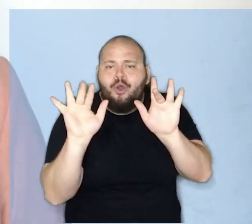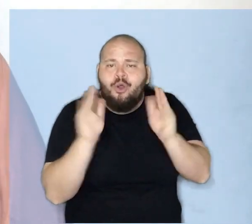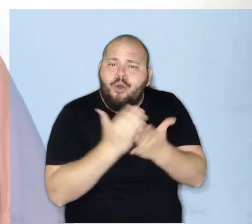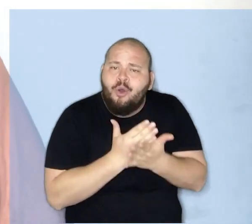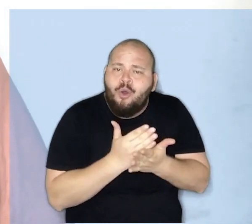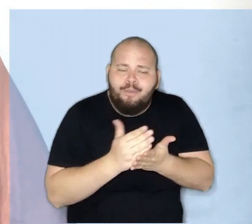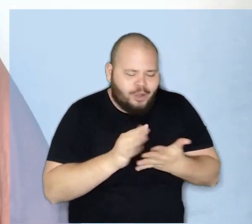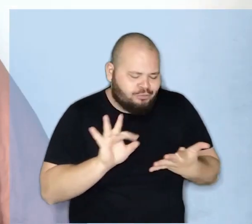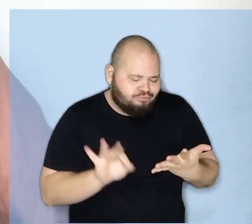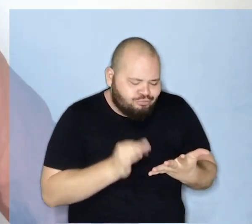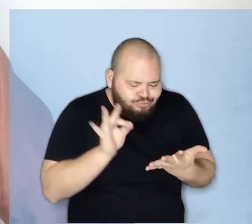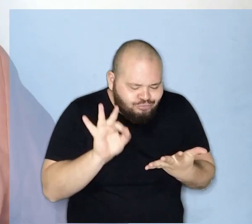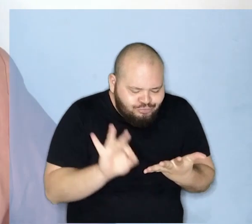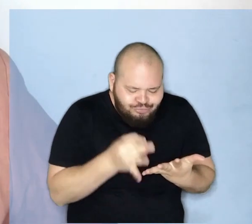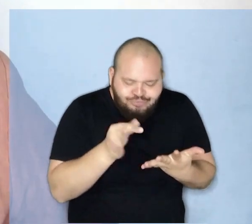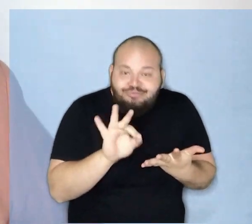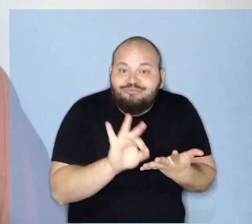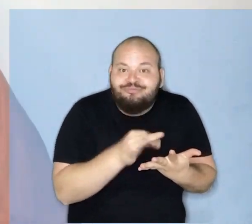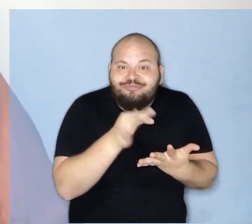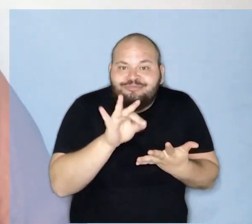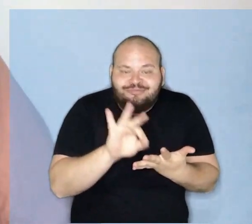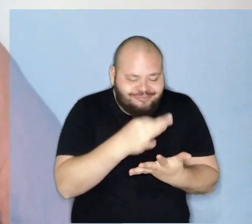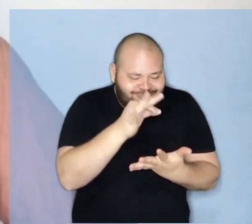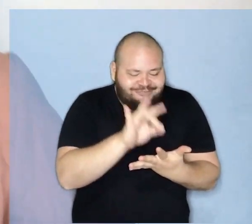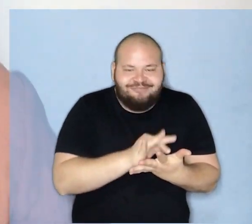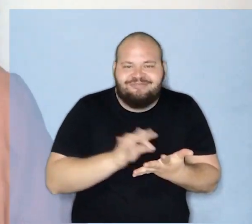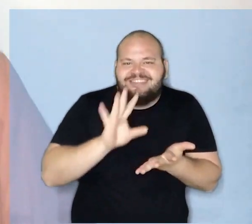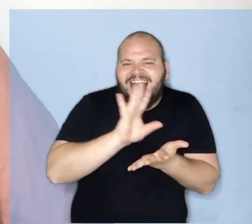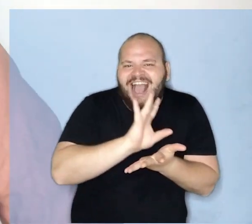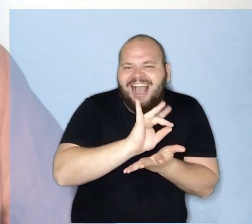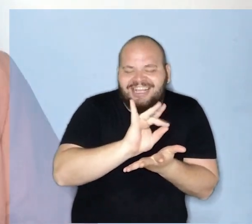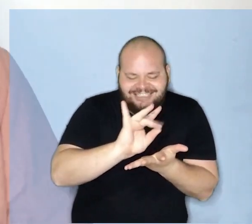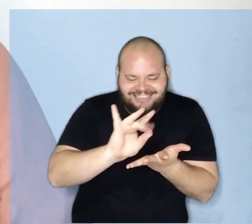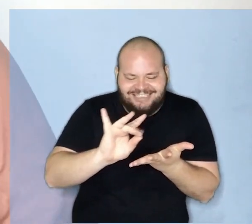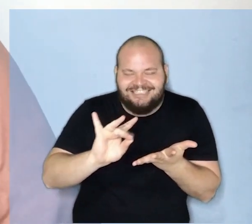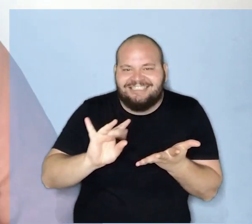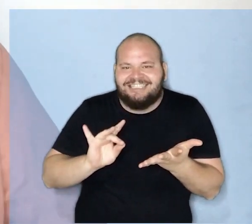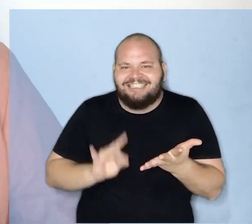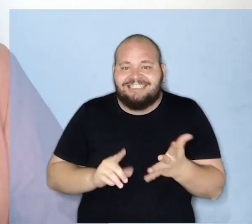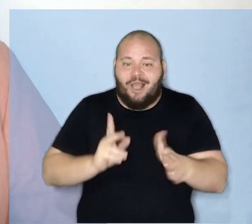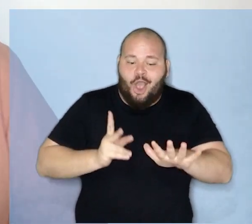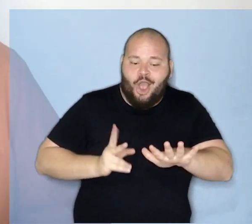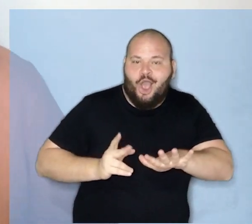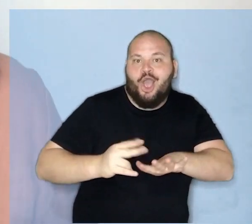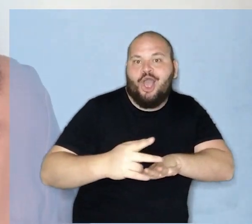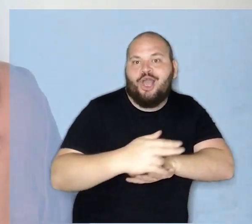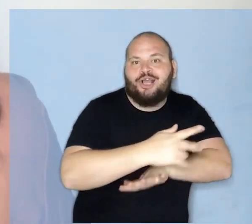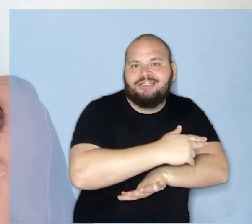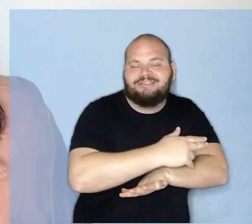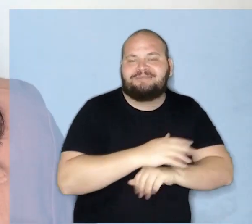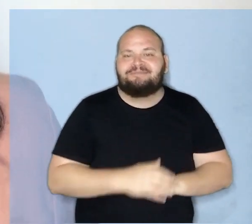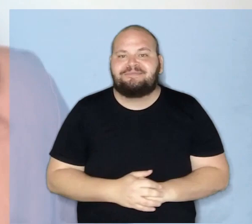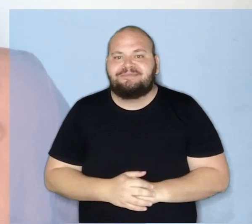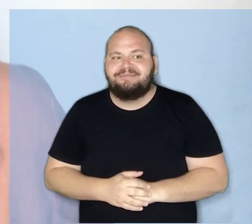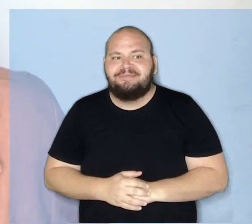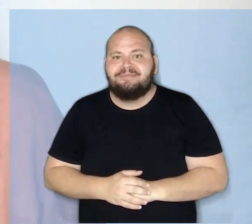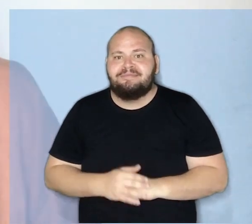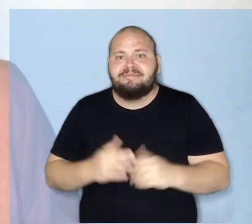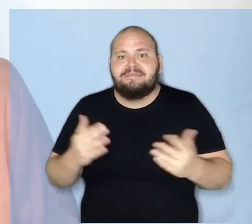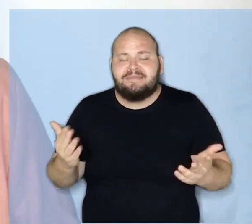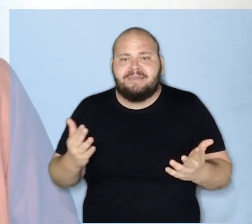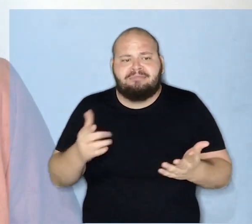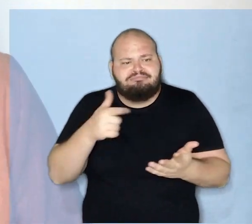a costurar e colar e costurar e colar e a cortar. E enquanto